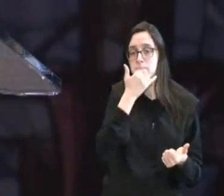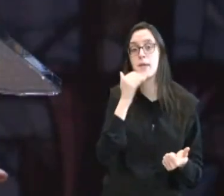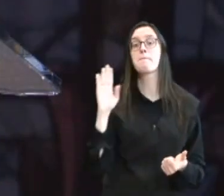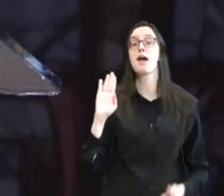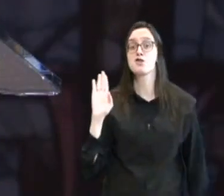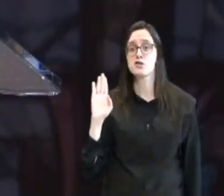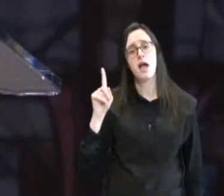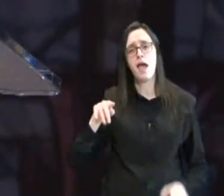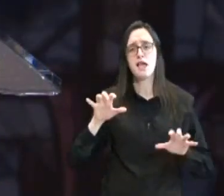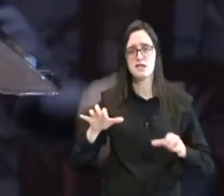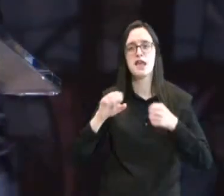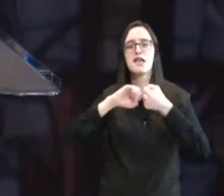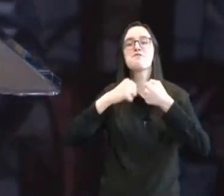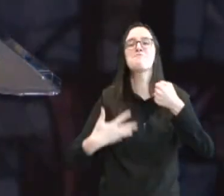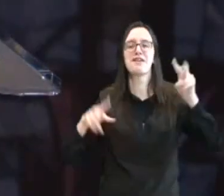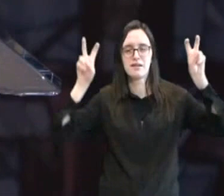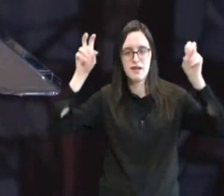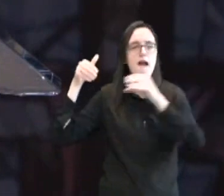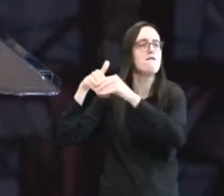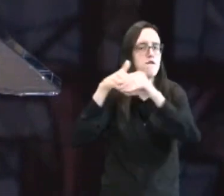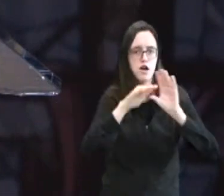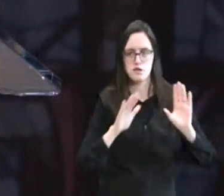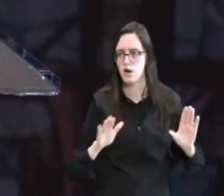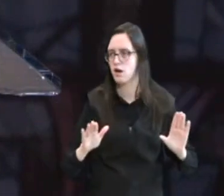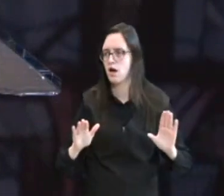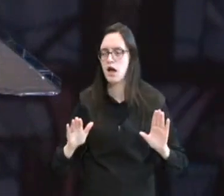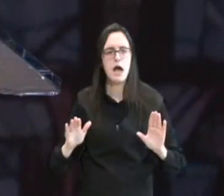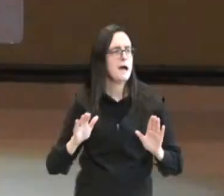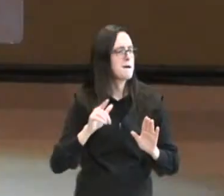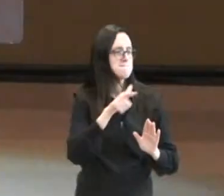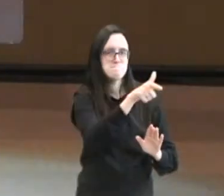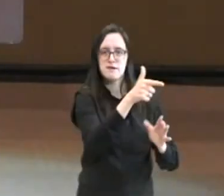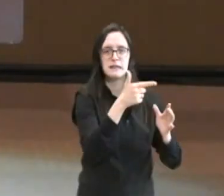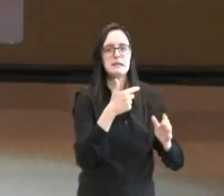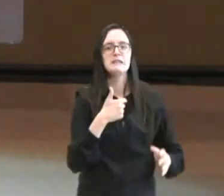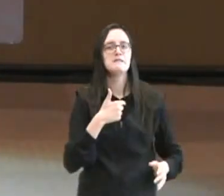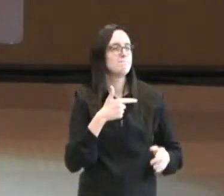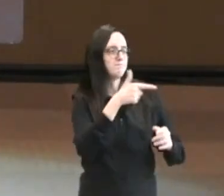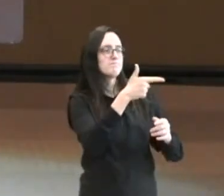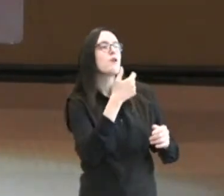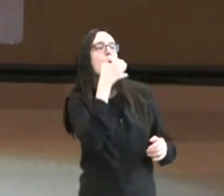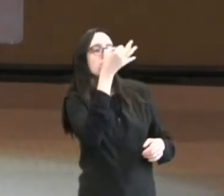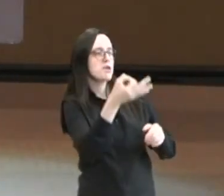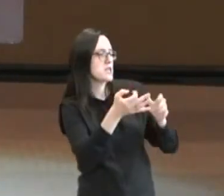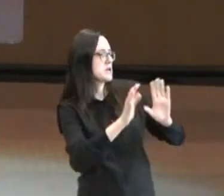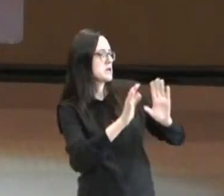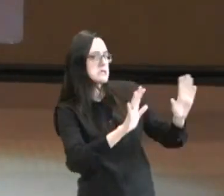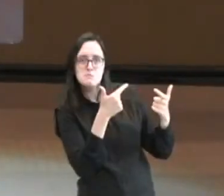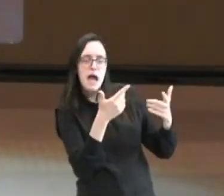democracia. Perdeu, perdeu, vamos abençoar o reino. Não pode fazer gol contra.